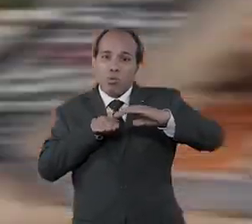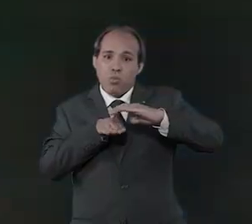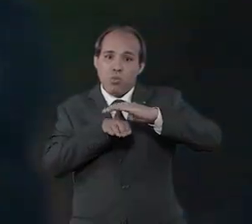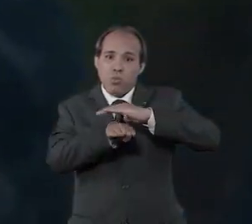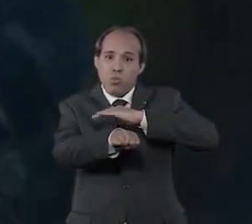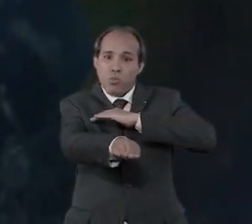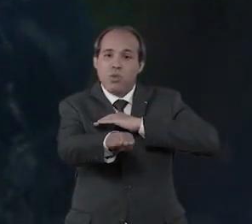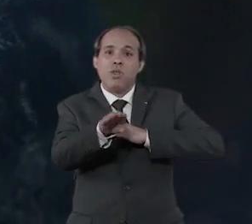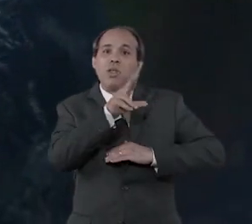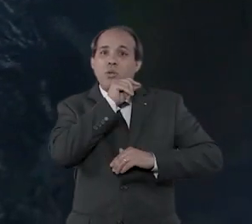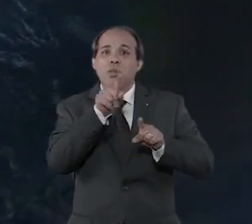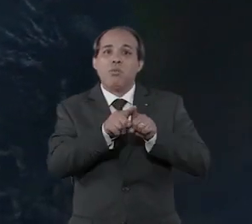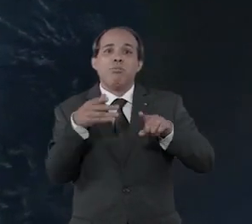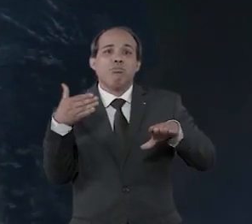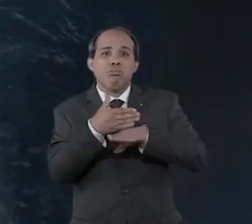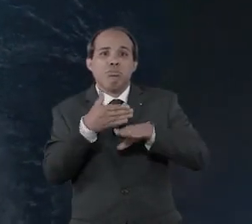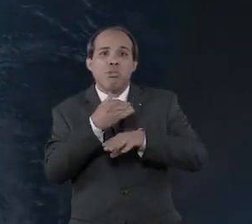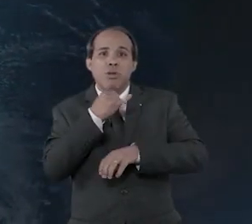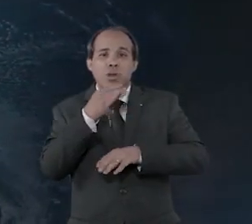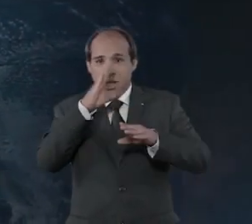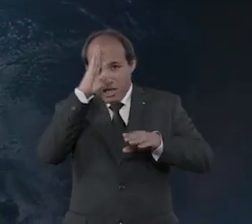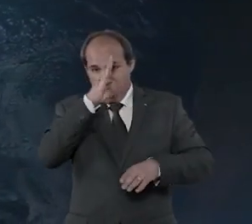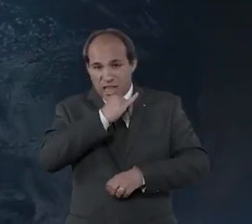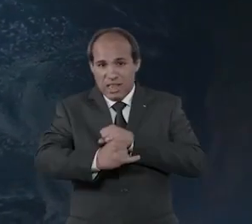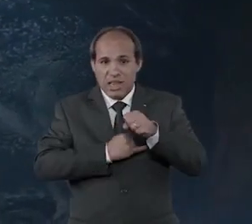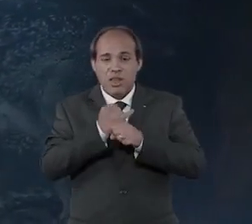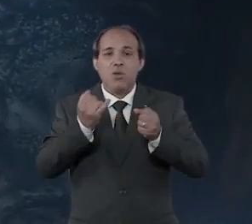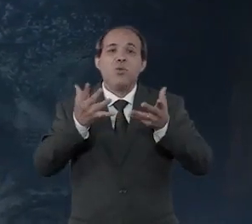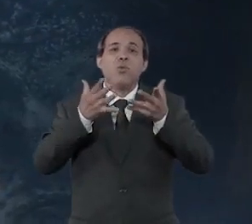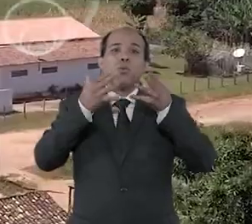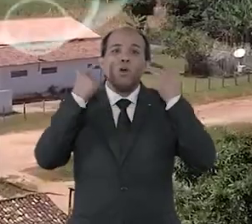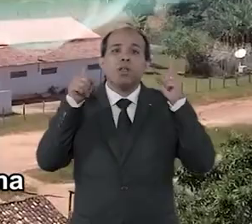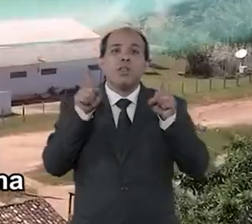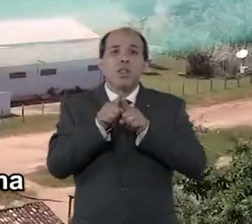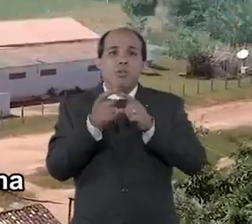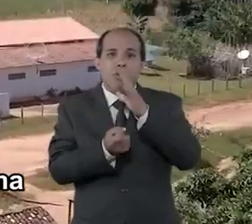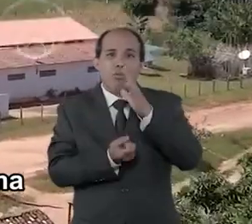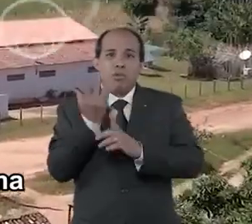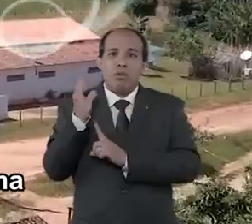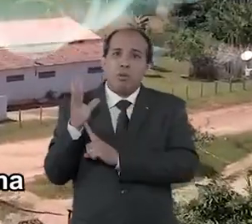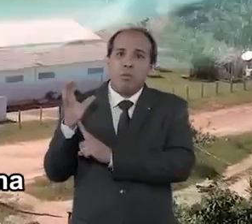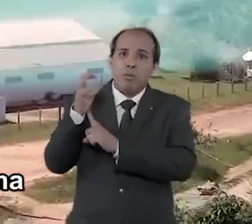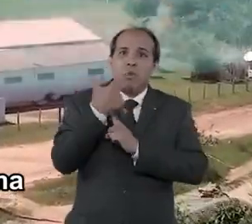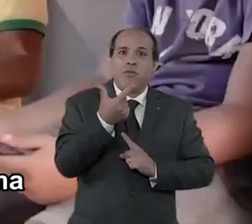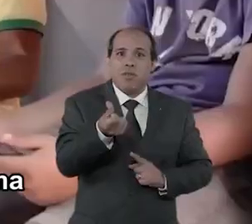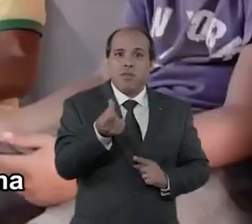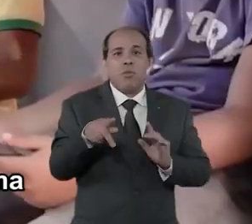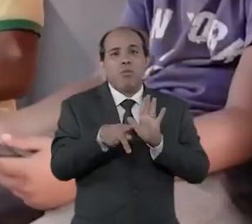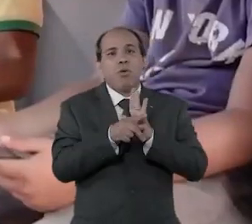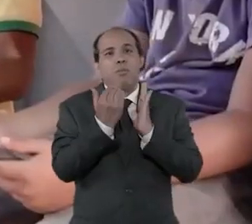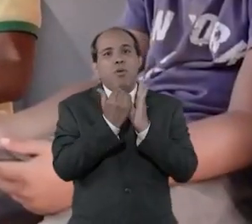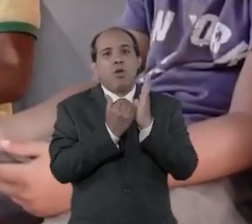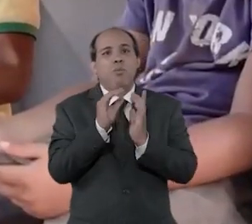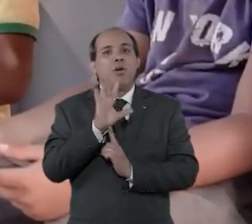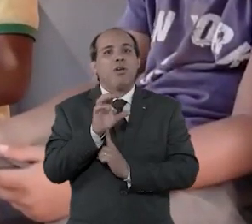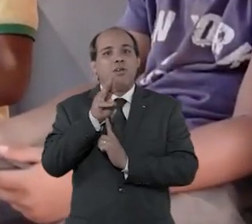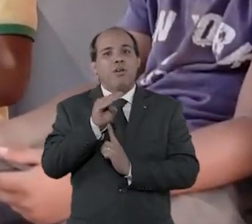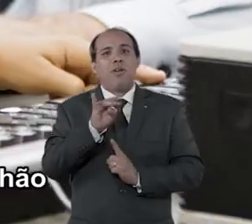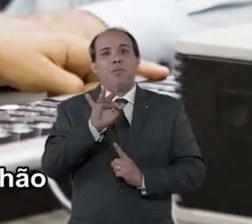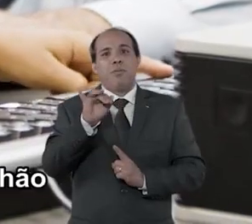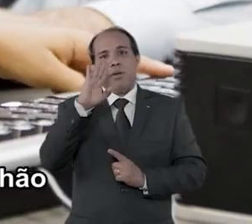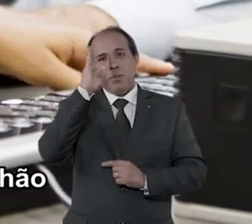Taguatinga. Também garantiu acesso gratuito à internet de alta velocidade com a instalação de 26 pontos do programa Wi-Fi